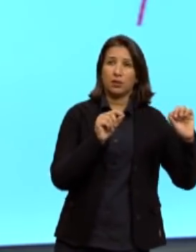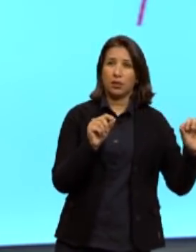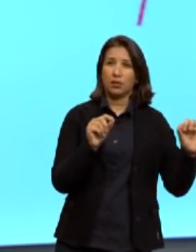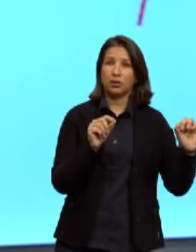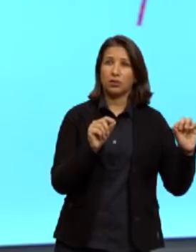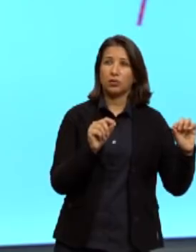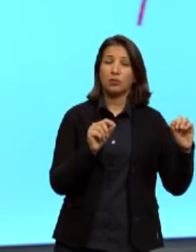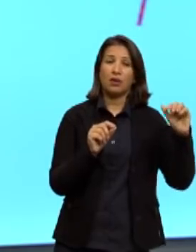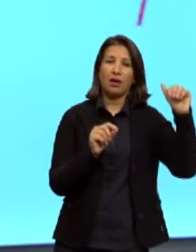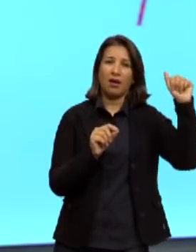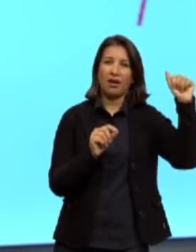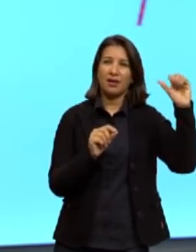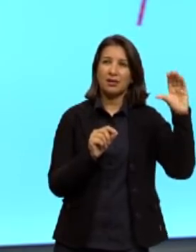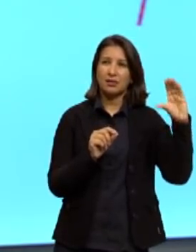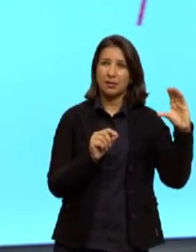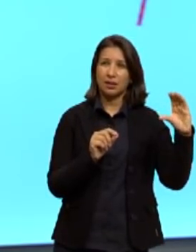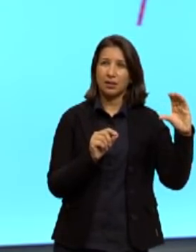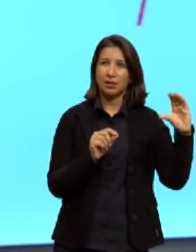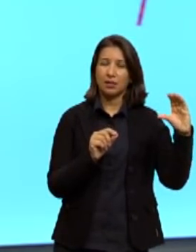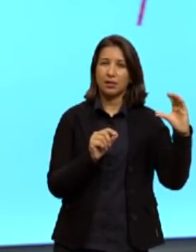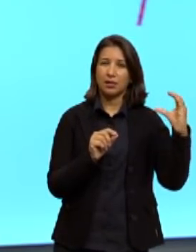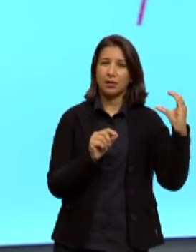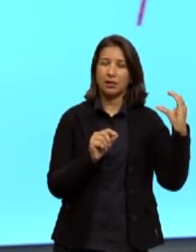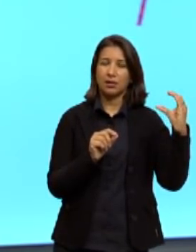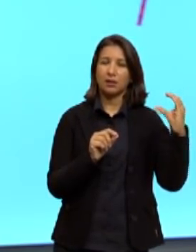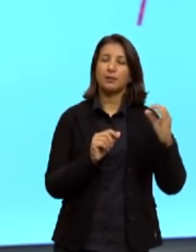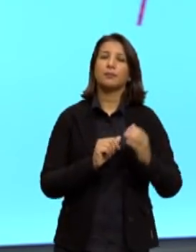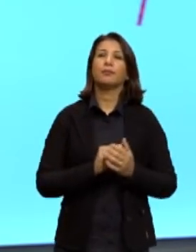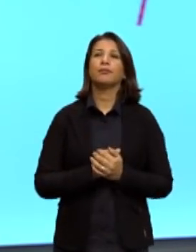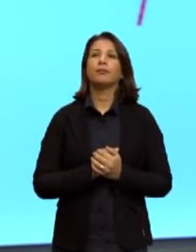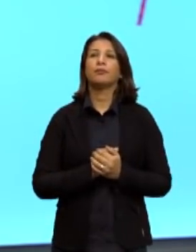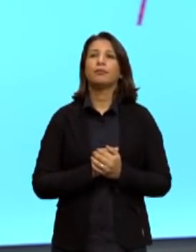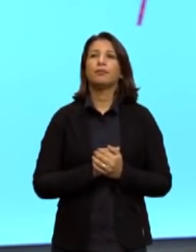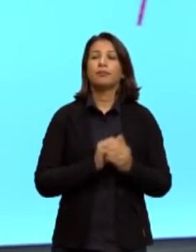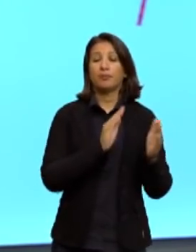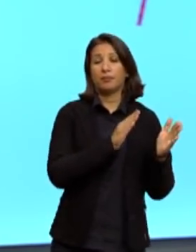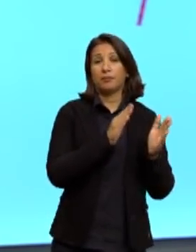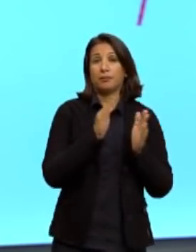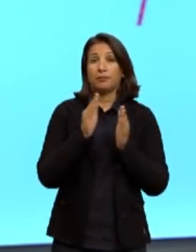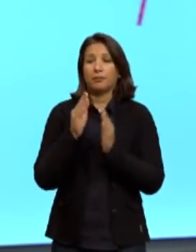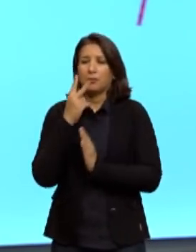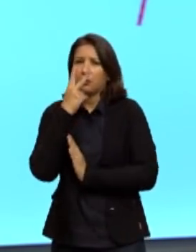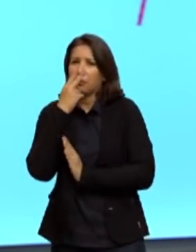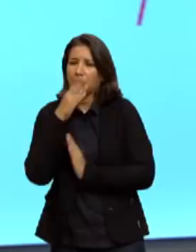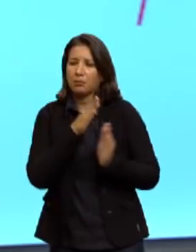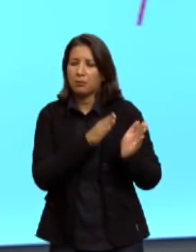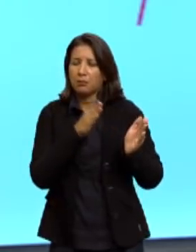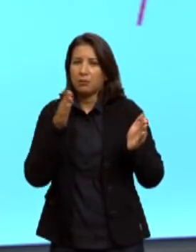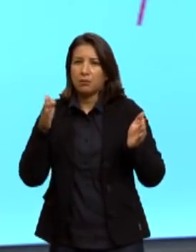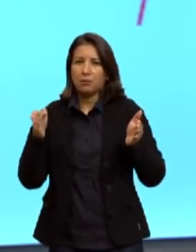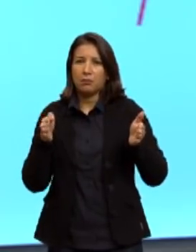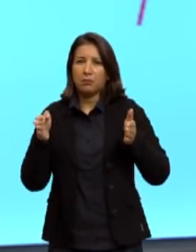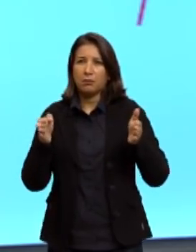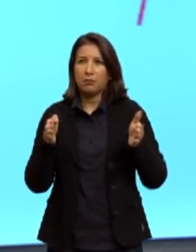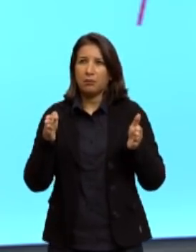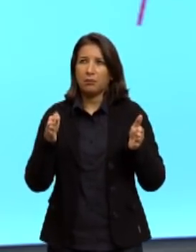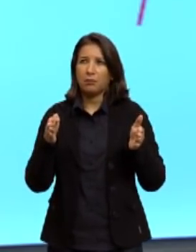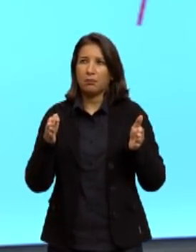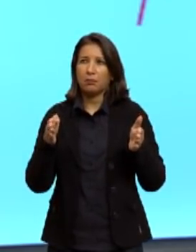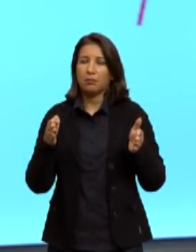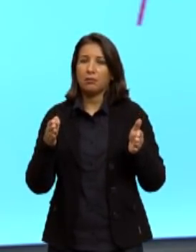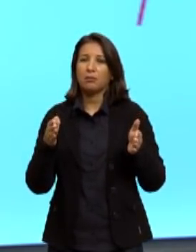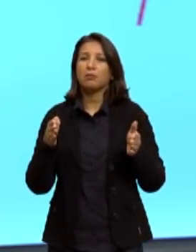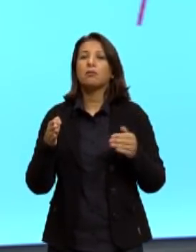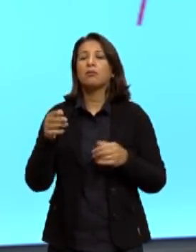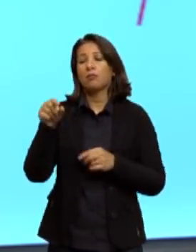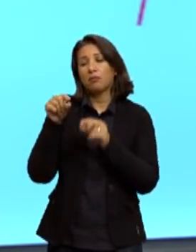reta a ser o segmento de reta as e está para dar para o